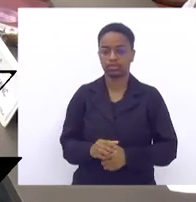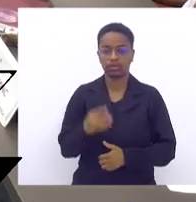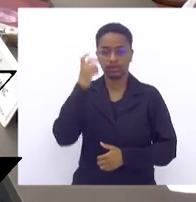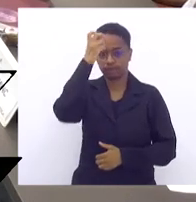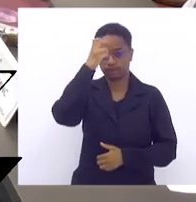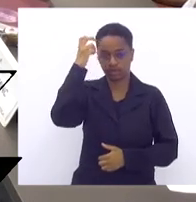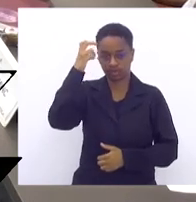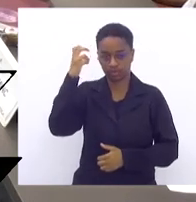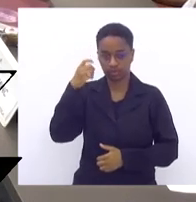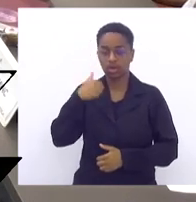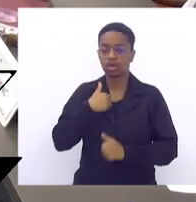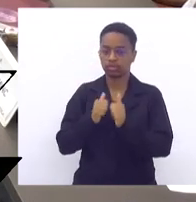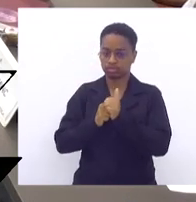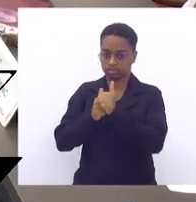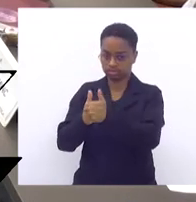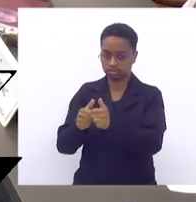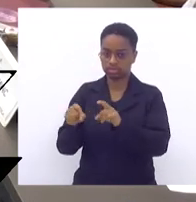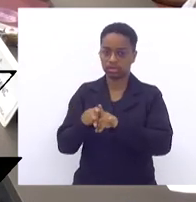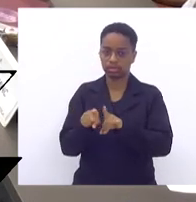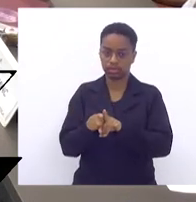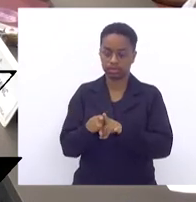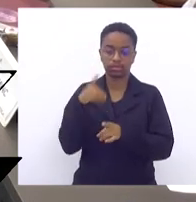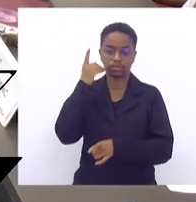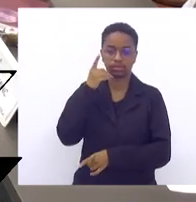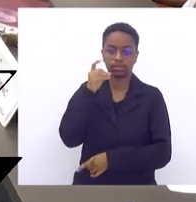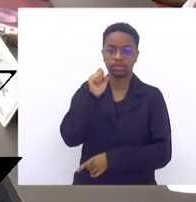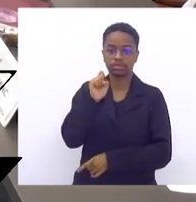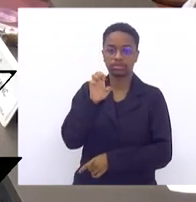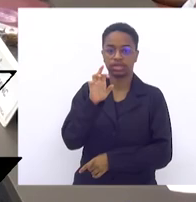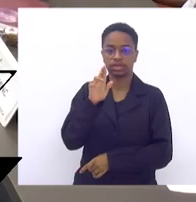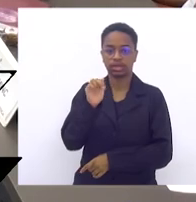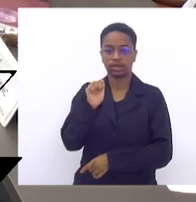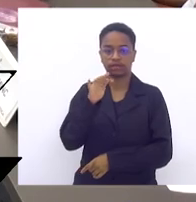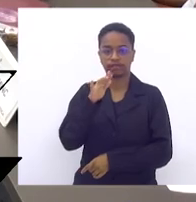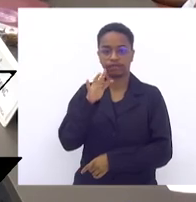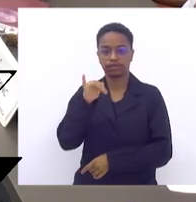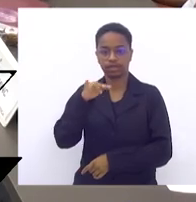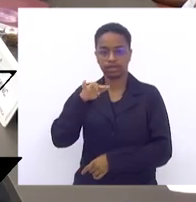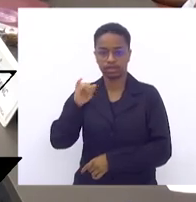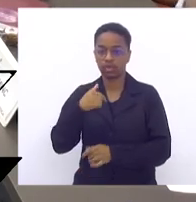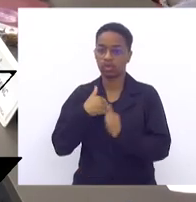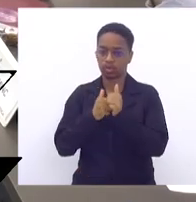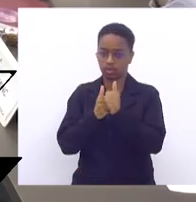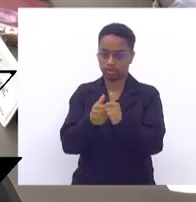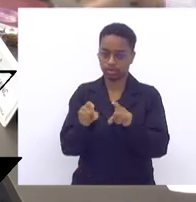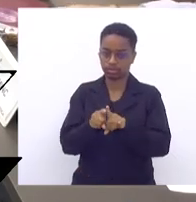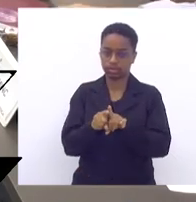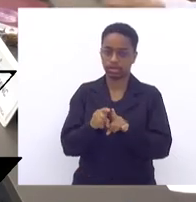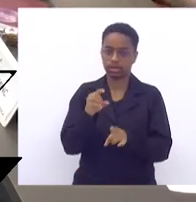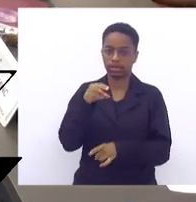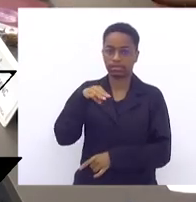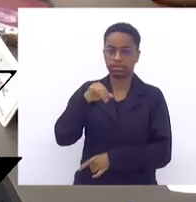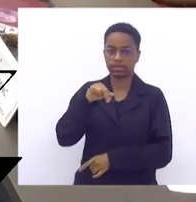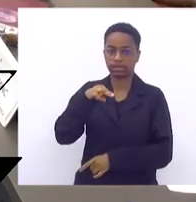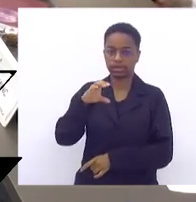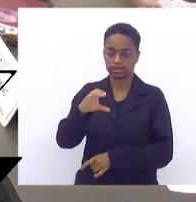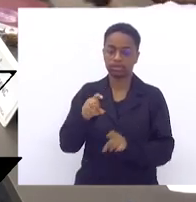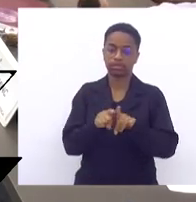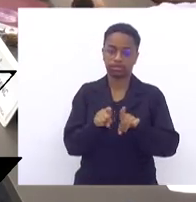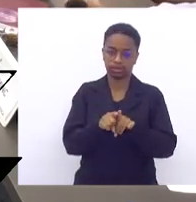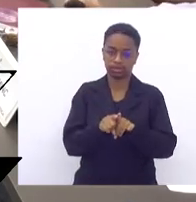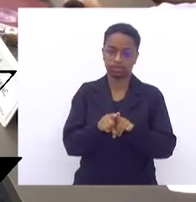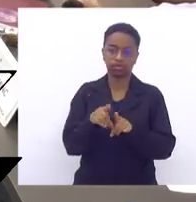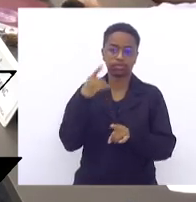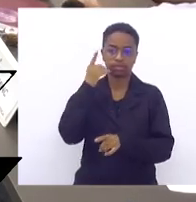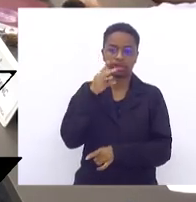Verônica? Vou votar com a divergência. Deputado Serafini? Acompanho a divergência. Deputado Carlos Mink? Também.